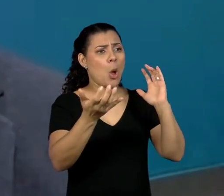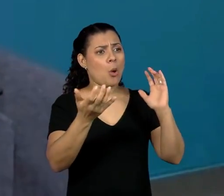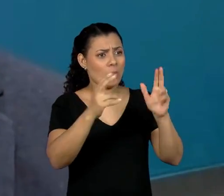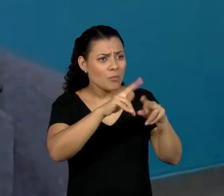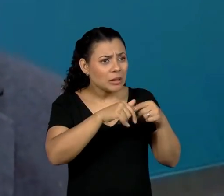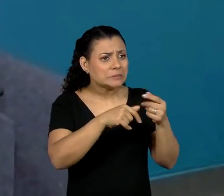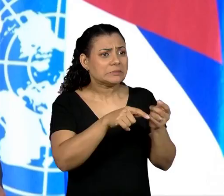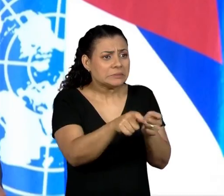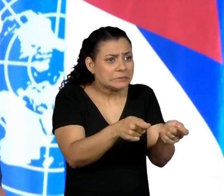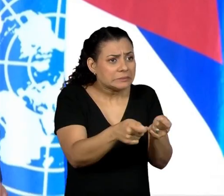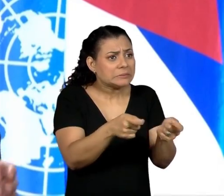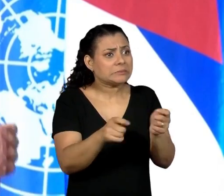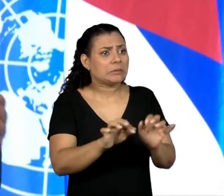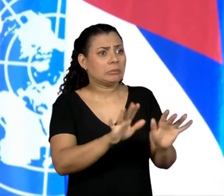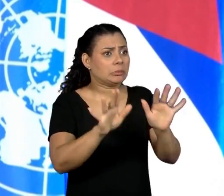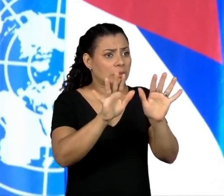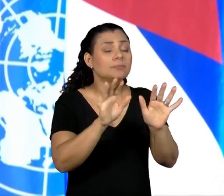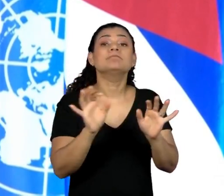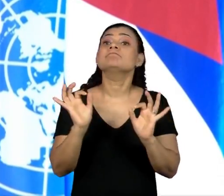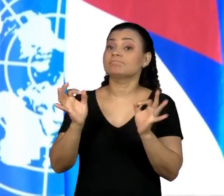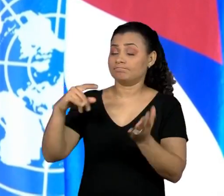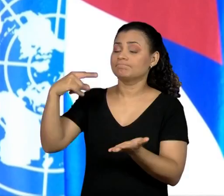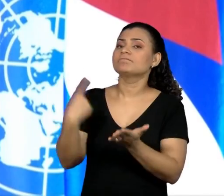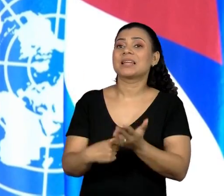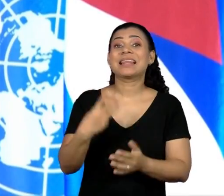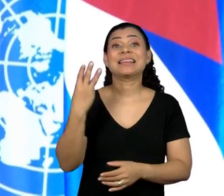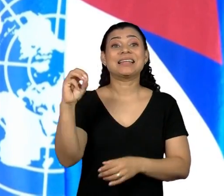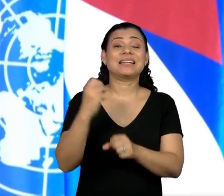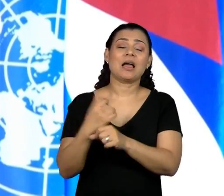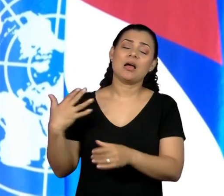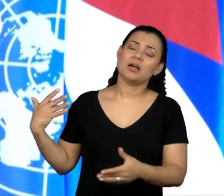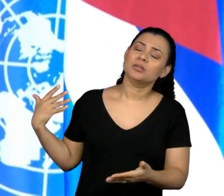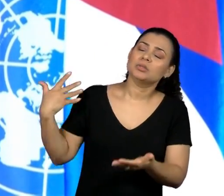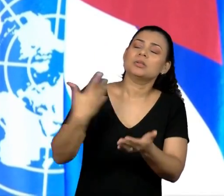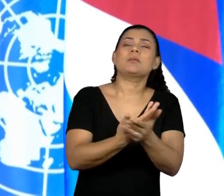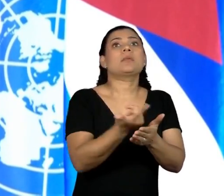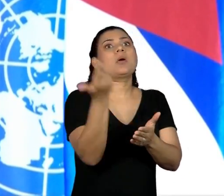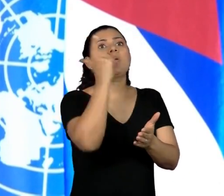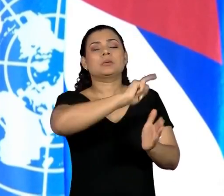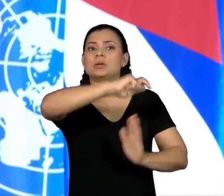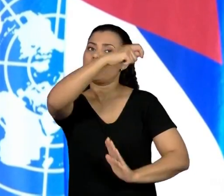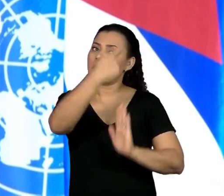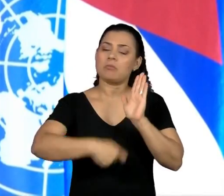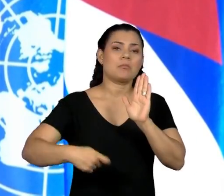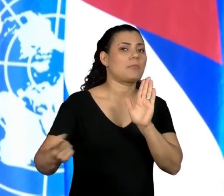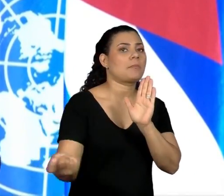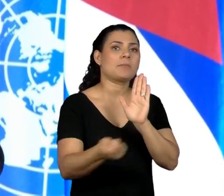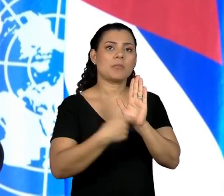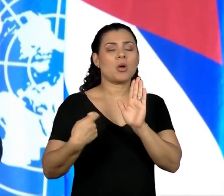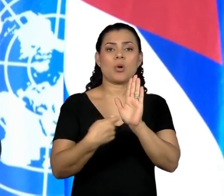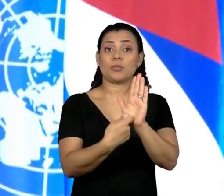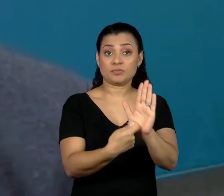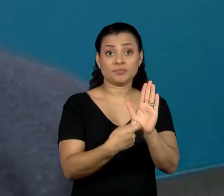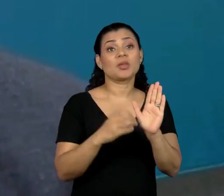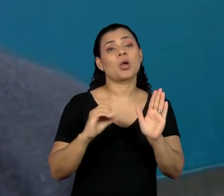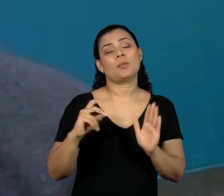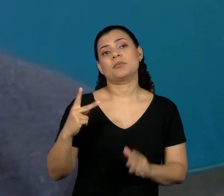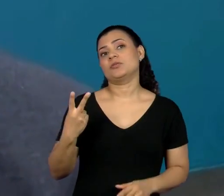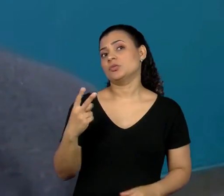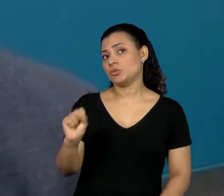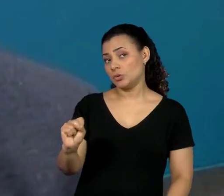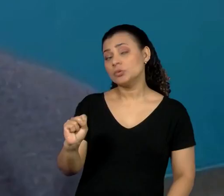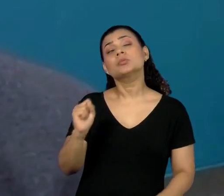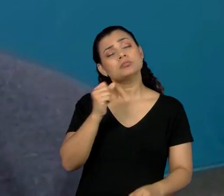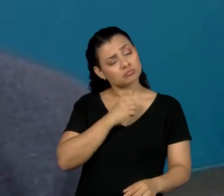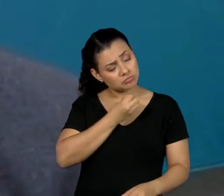avanço. Temos coisas que demoramos 30 anos para poder colocar num pedaço de papel numa conferência do clima. O principal item